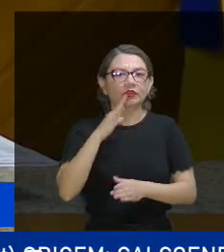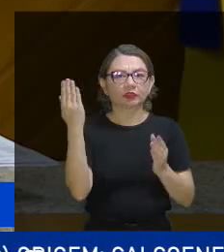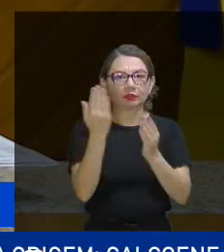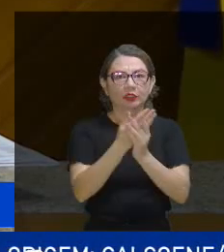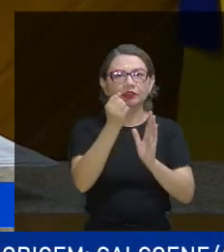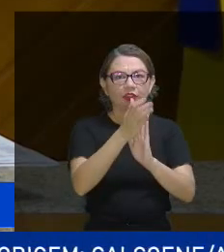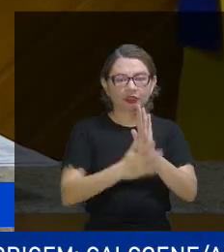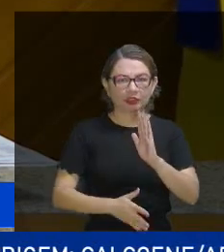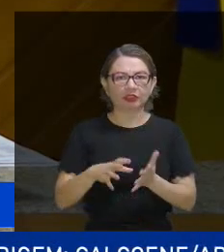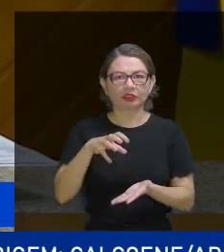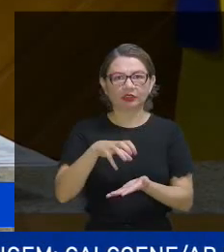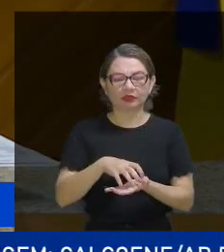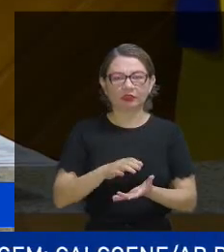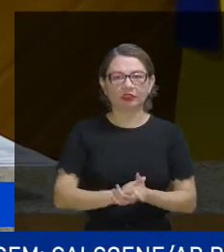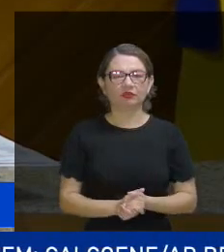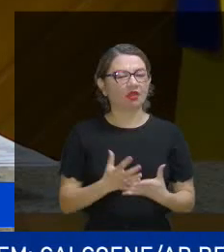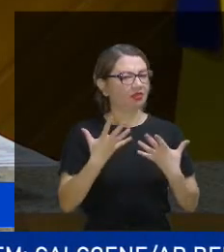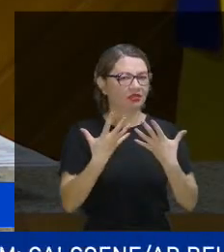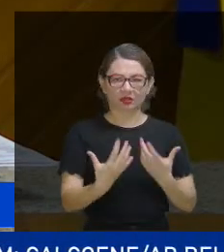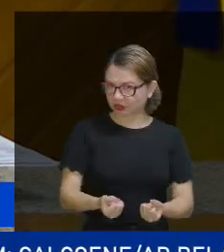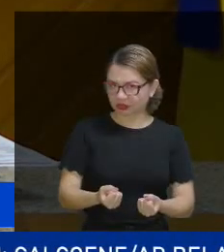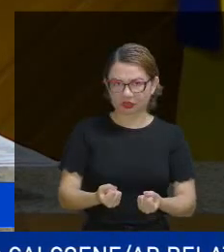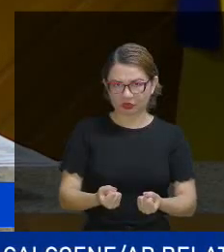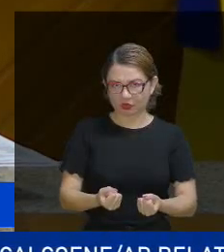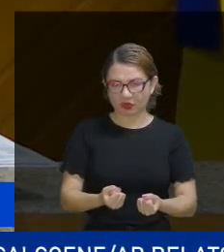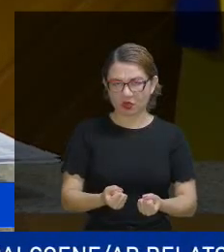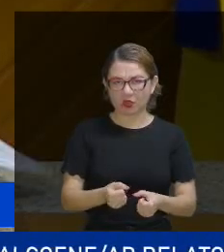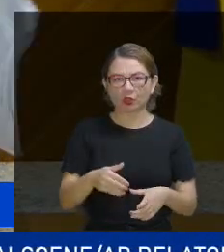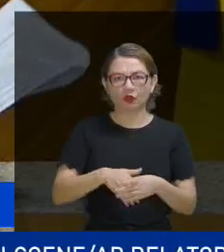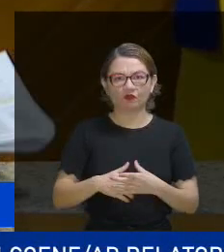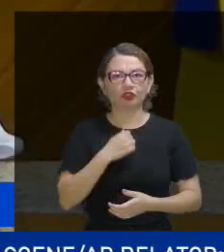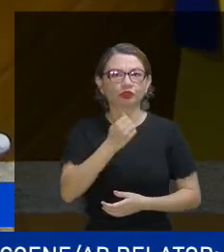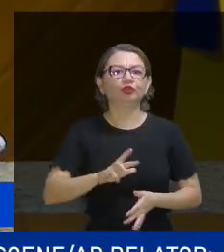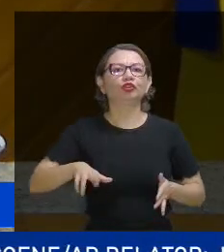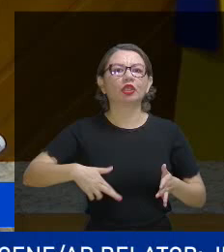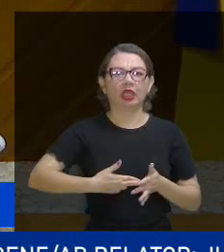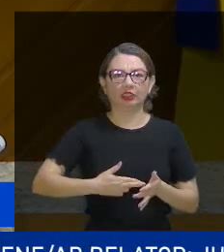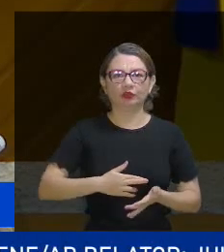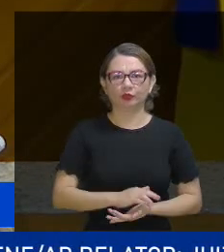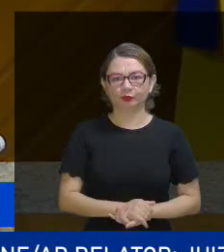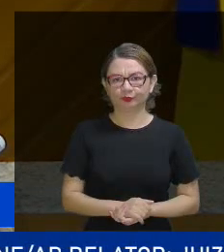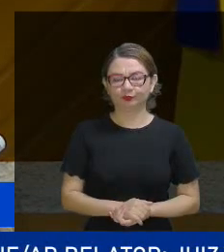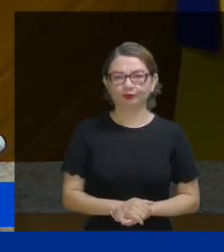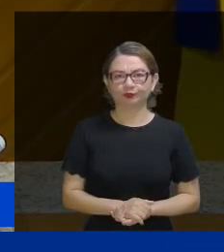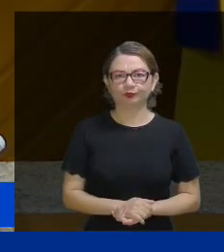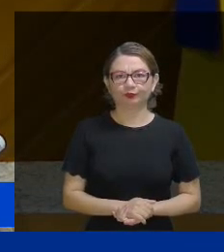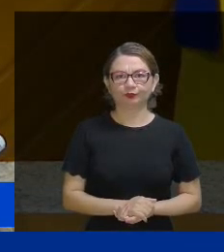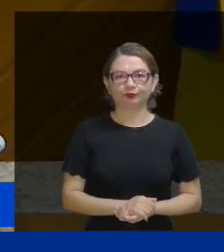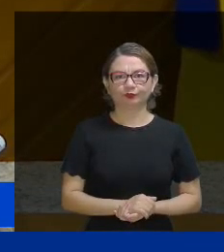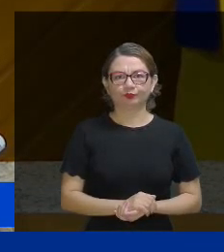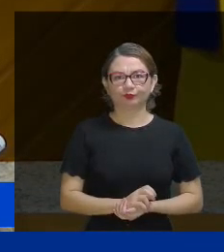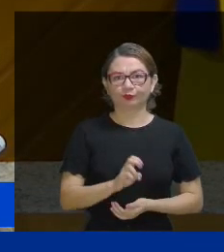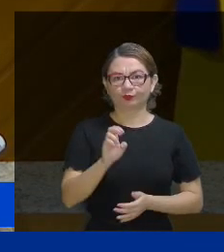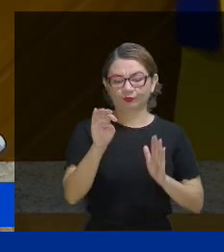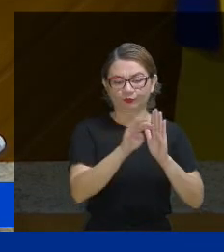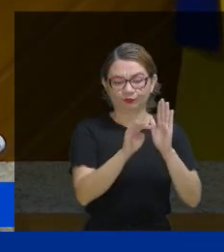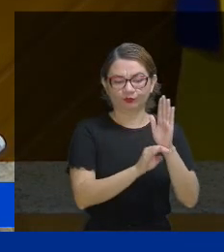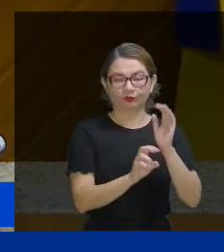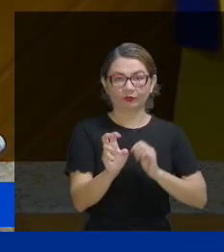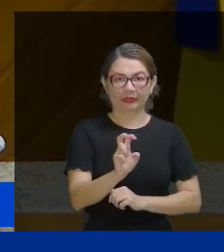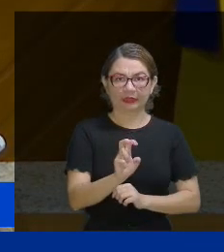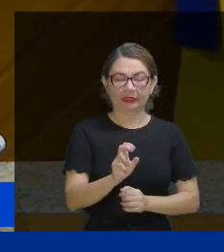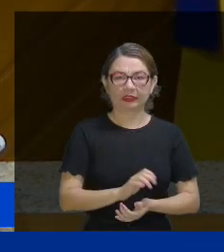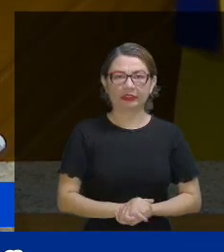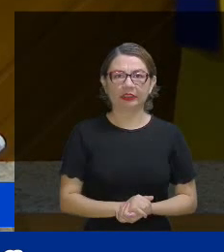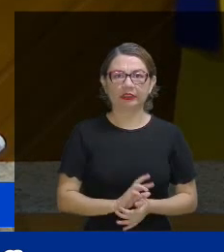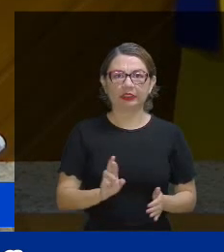desembargo da declaração e, no mérito, rejeitou-os, nos termos do voto do juiz relator. O número 5º da pauta,